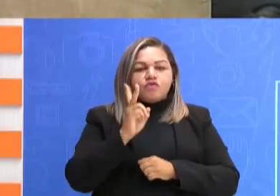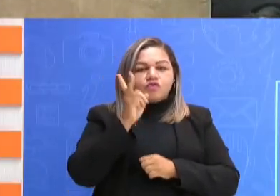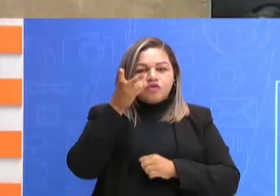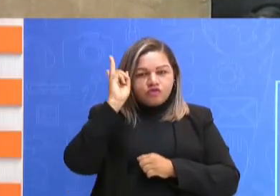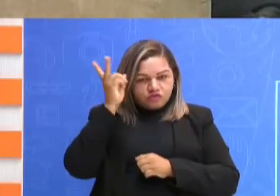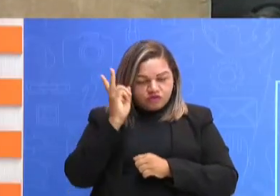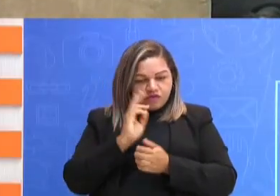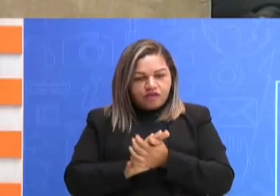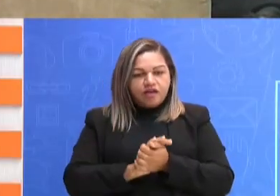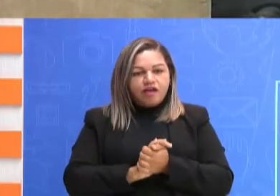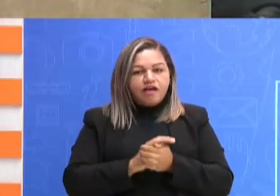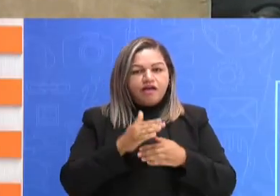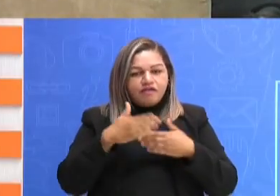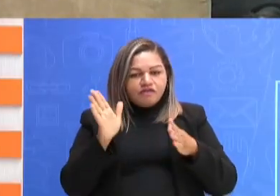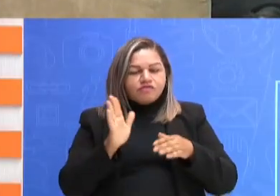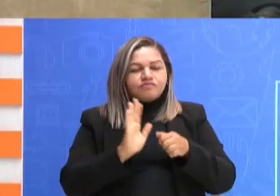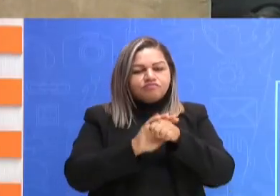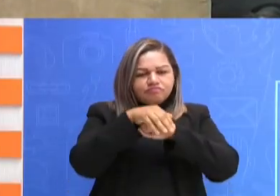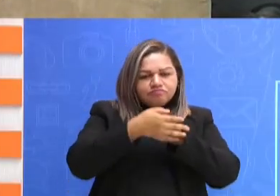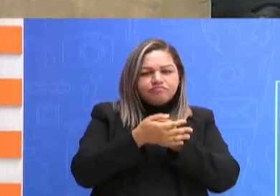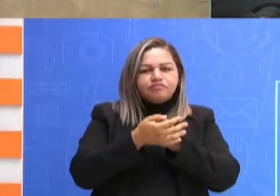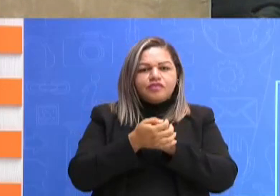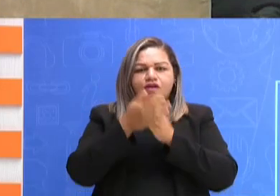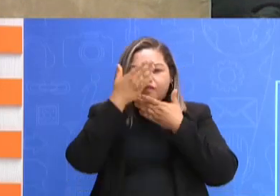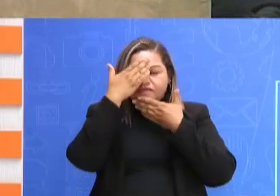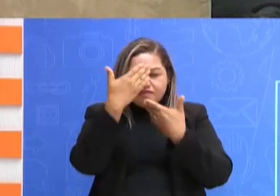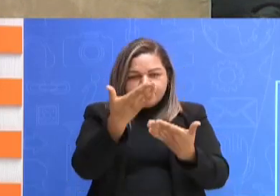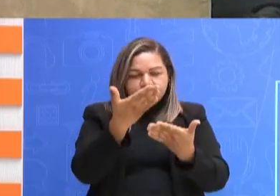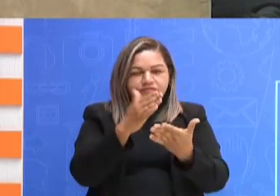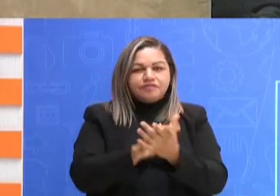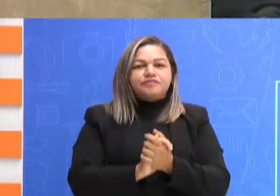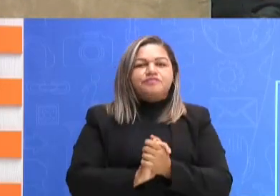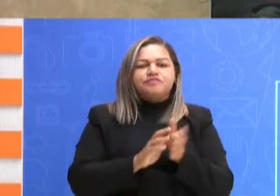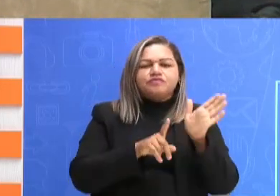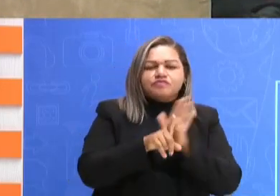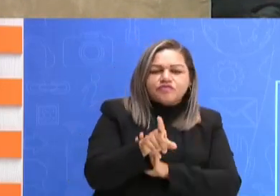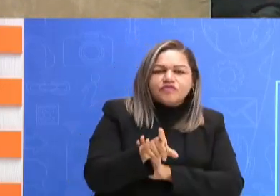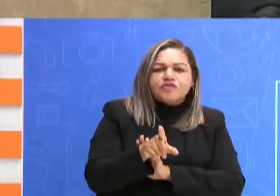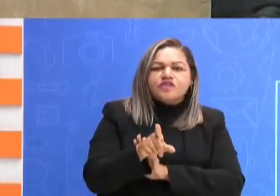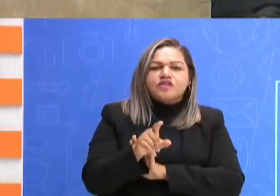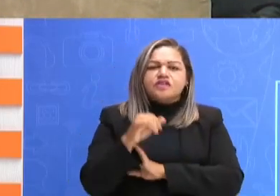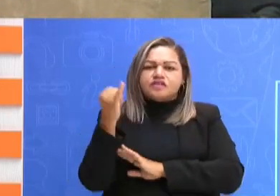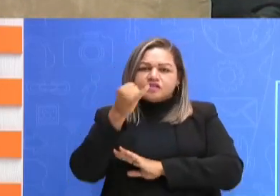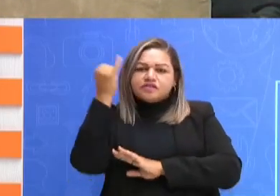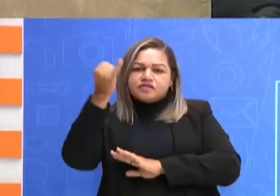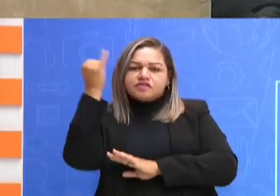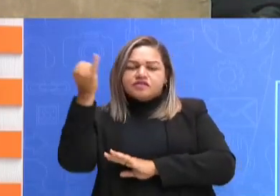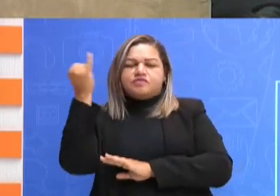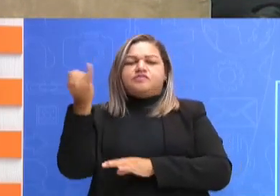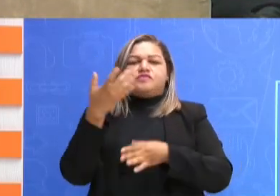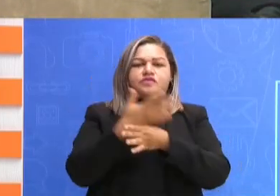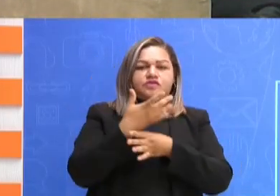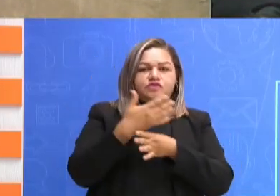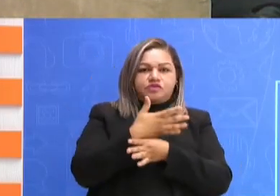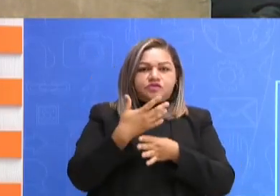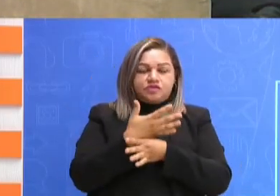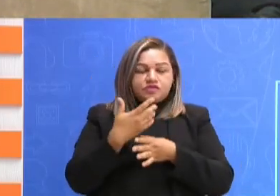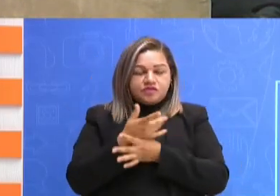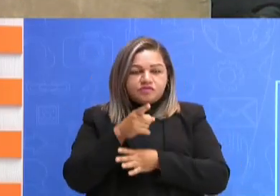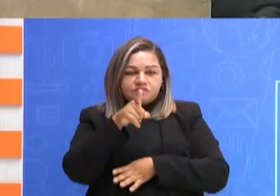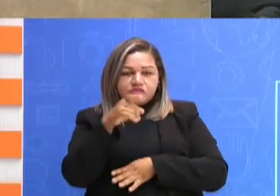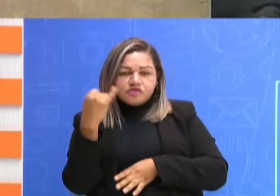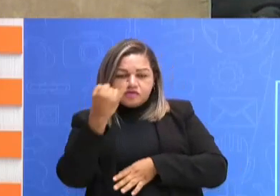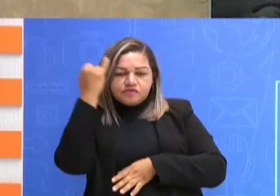Ô, Johnny, muito obrigado pela tua participação, meu irmão. É assim, a gente tem que perguntar aquilo que é importante para a cidade, importante para